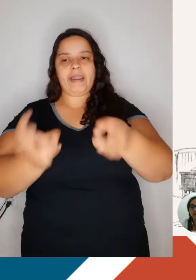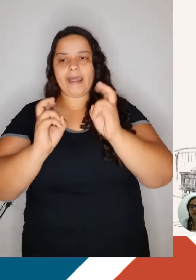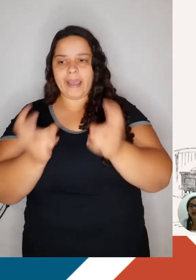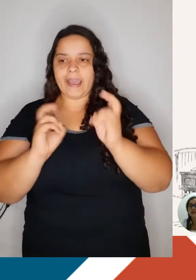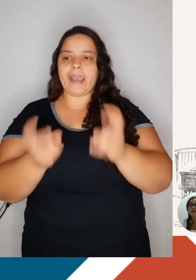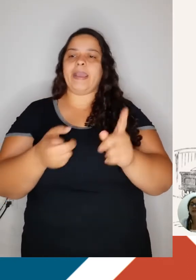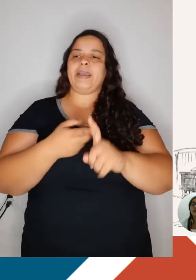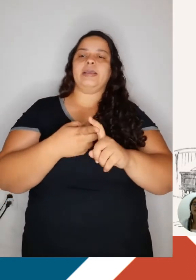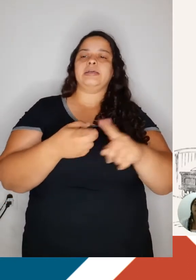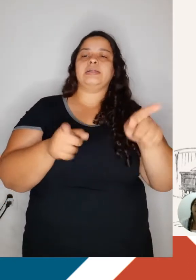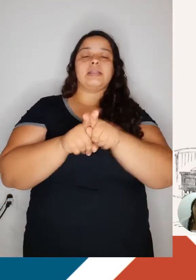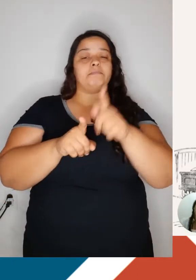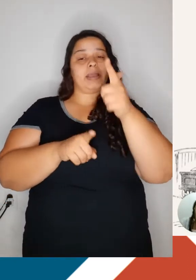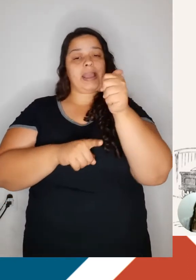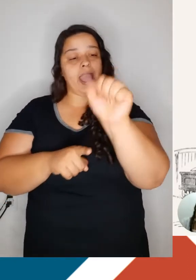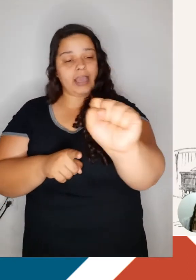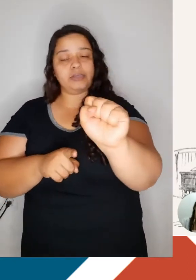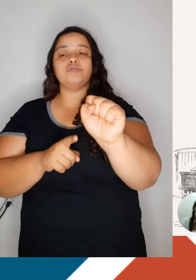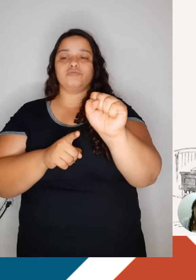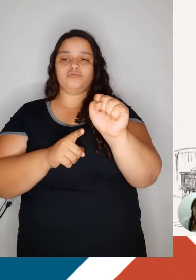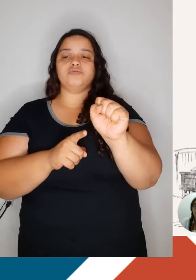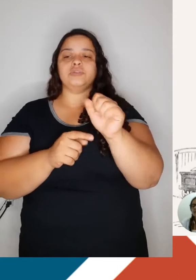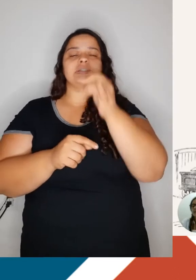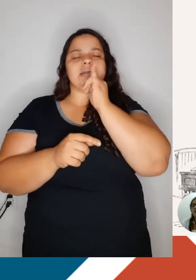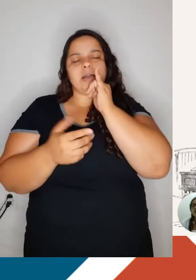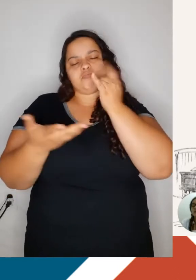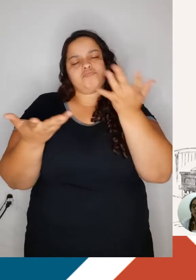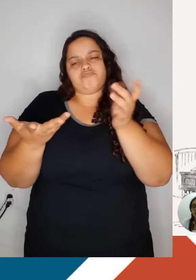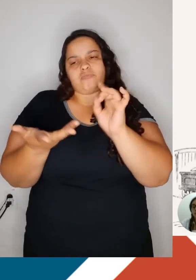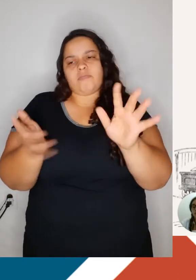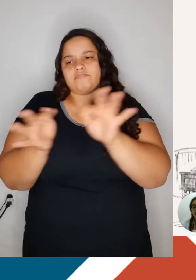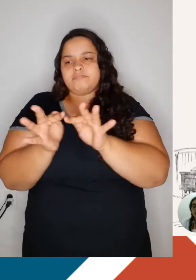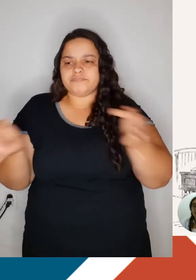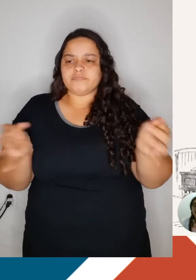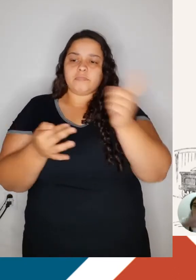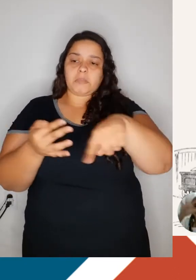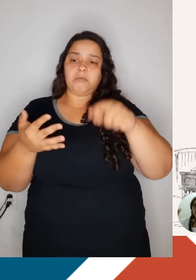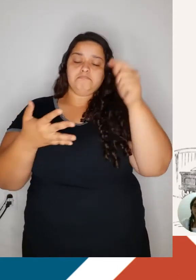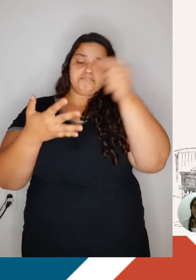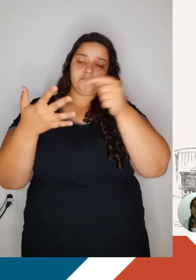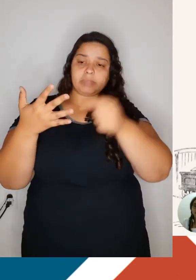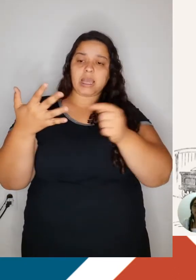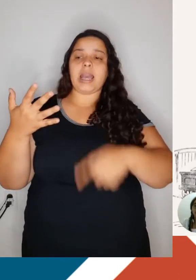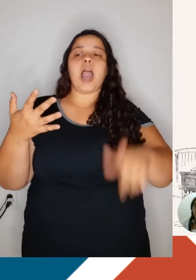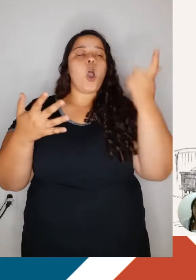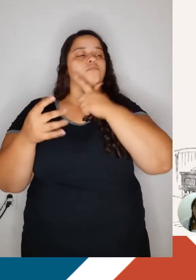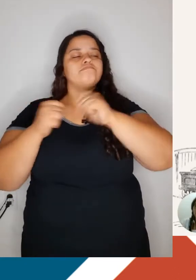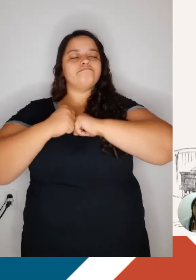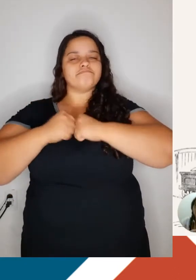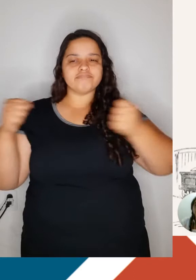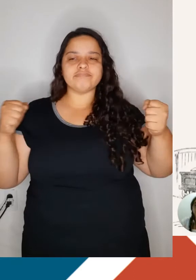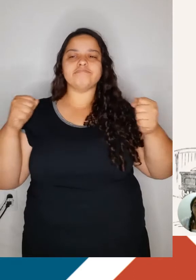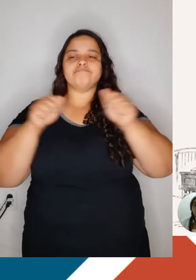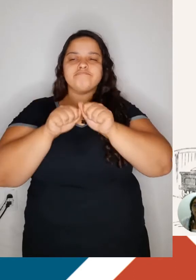companhias ferroviárias e empresas de fornecimento de gás, para citar alguns exemplos. Esses elementos, eles favoreceram